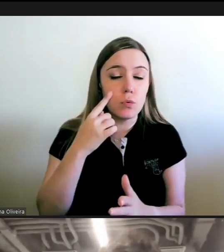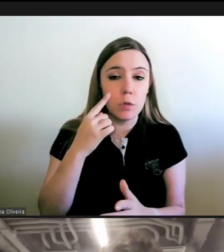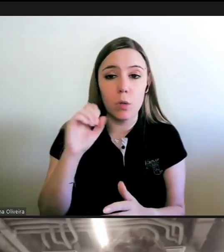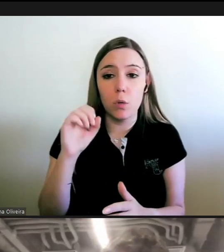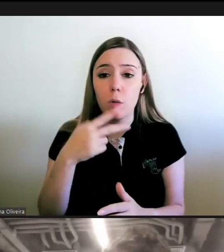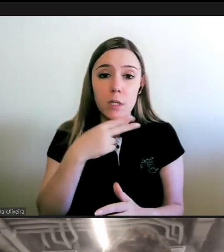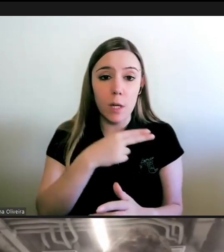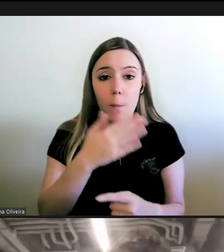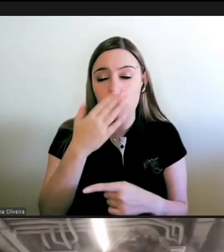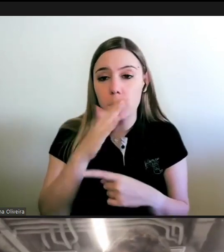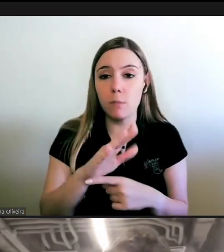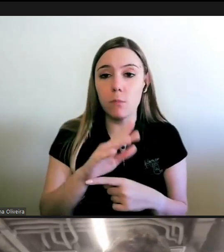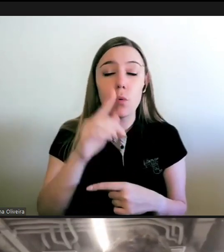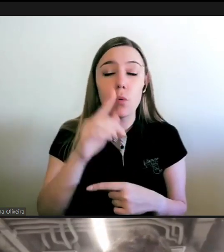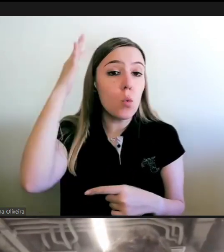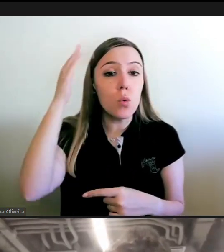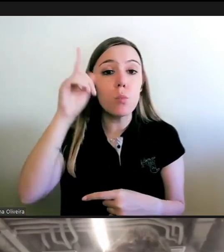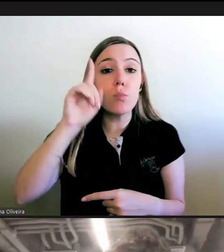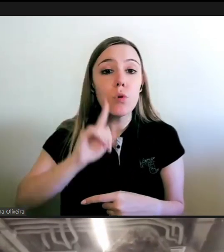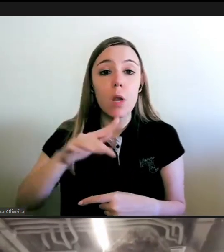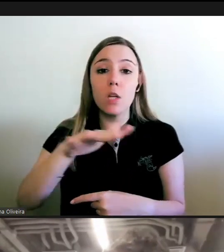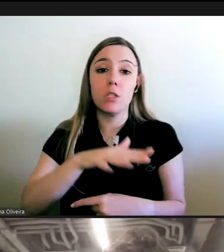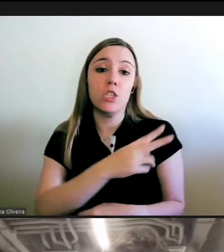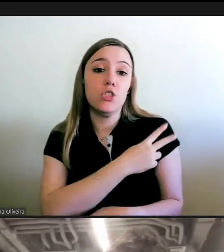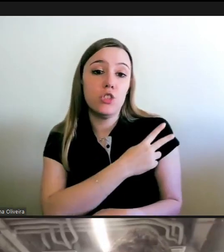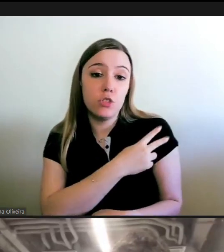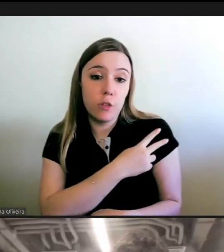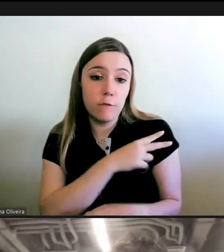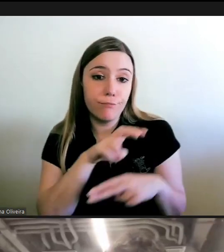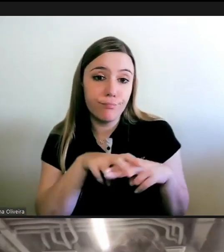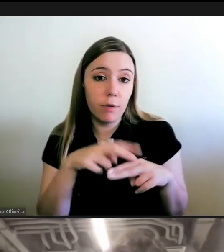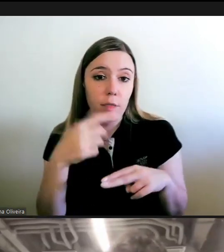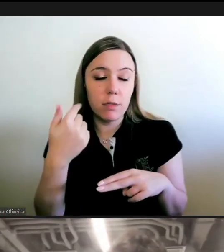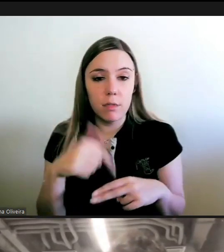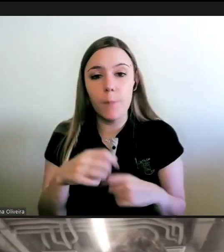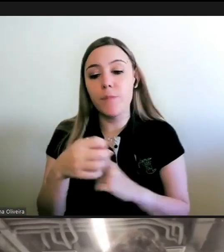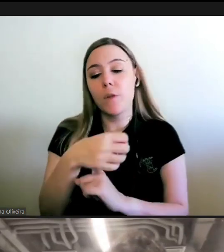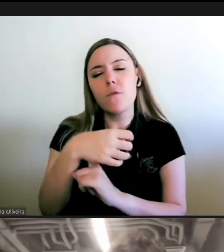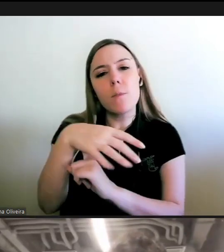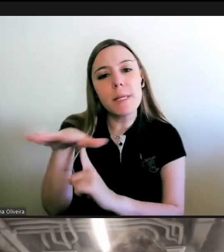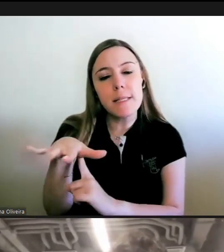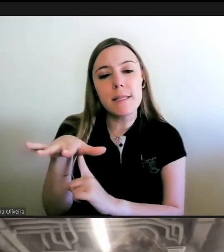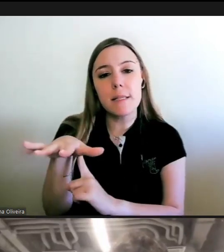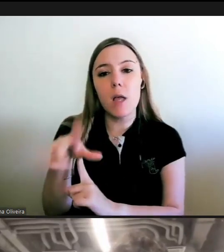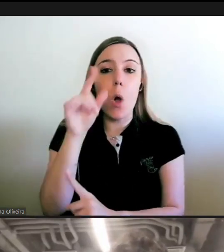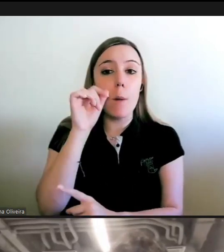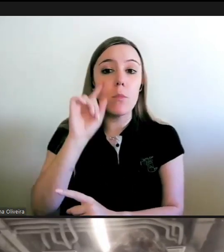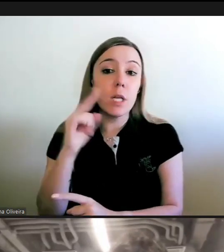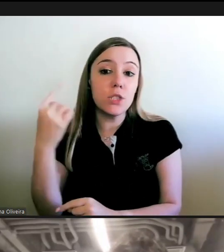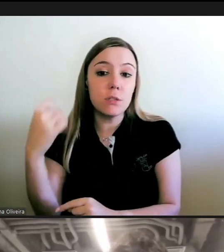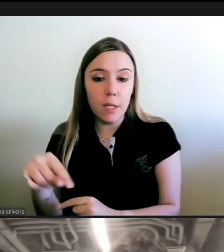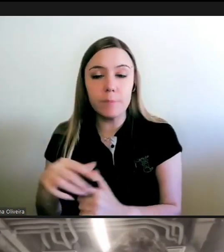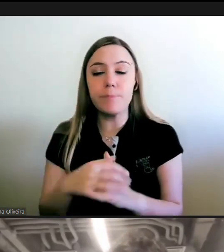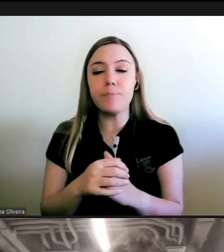sejam o número de mulheres em lugar de chefia, as formações que são tidas por homens e mulheres,